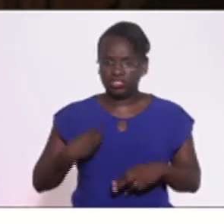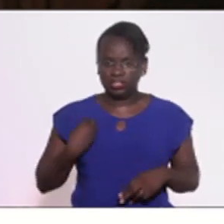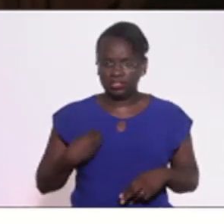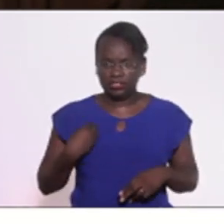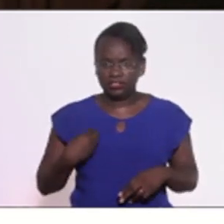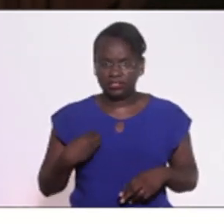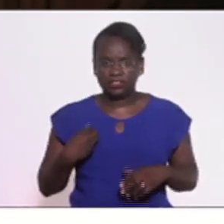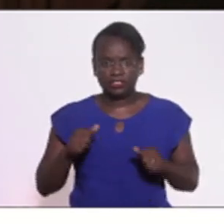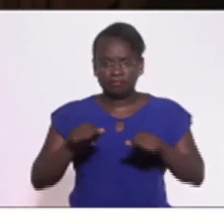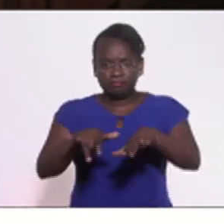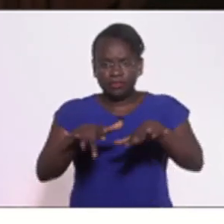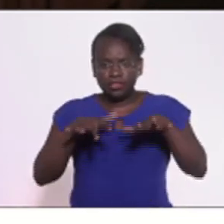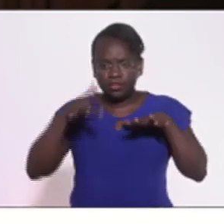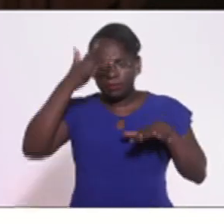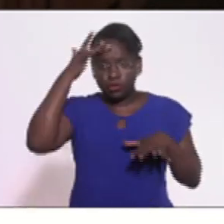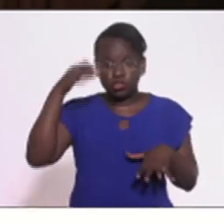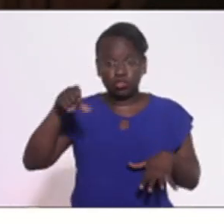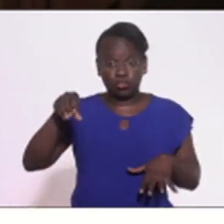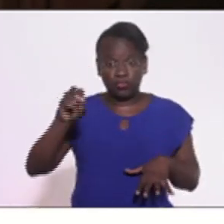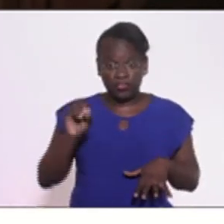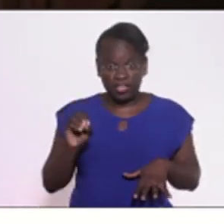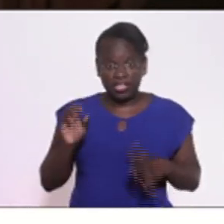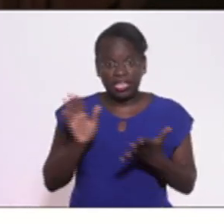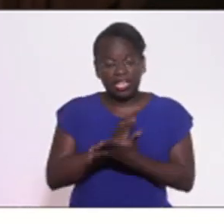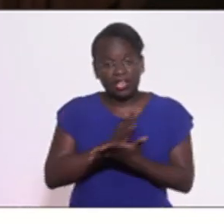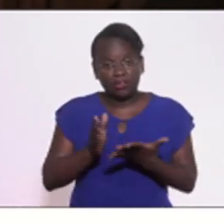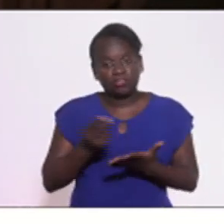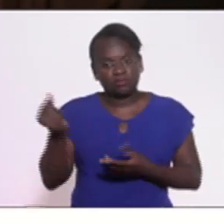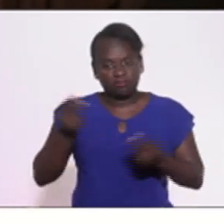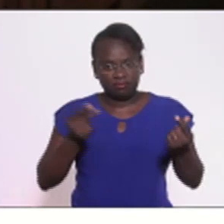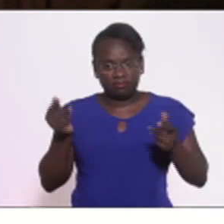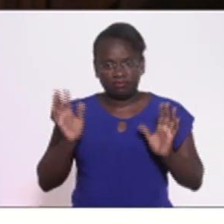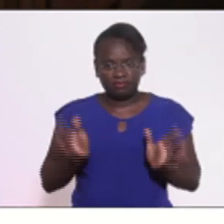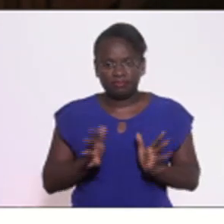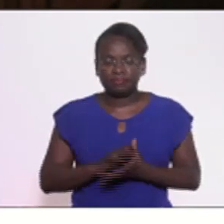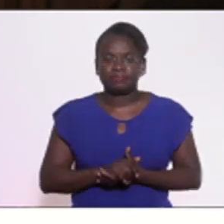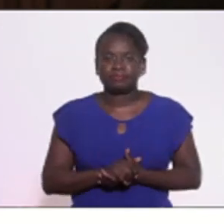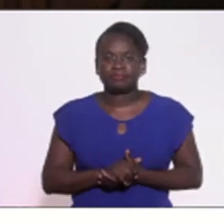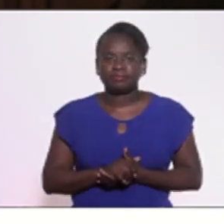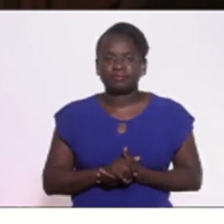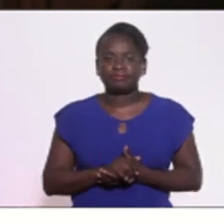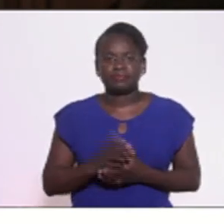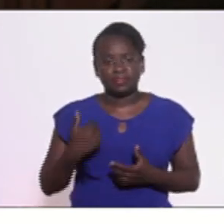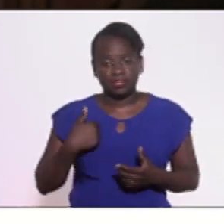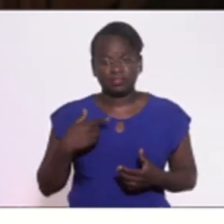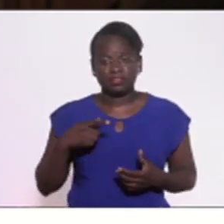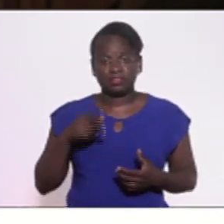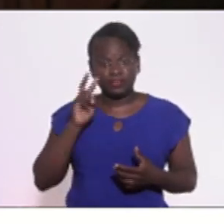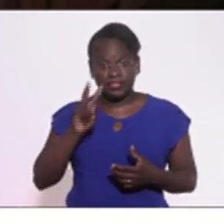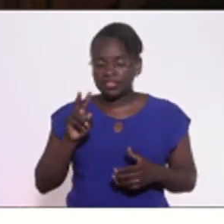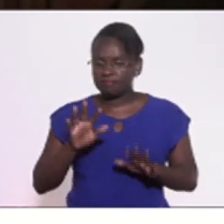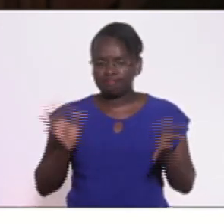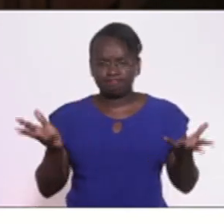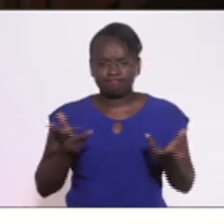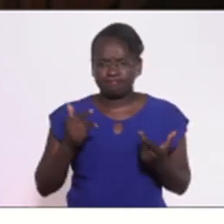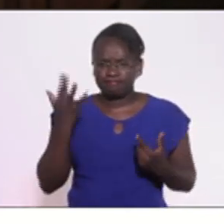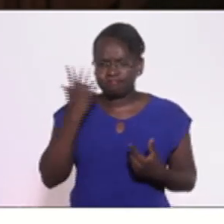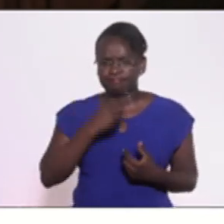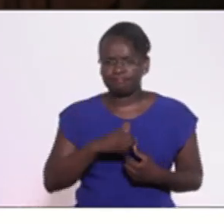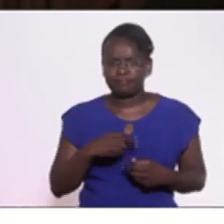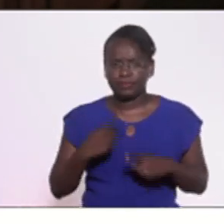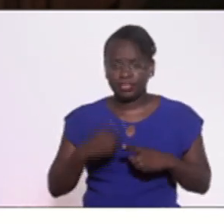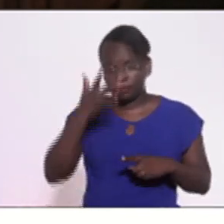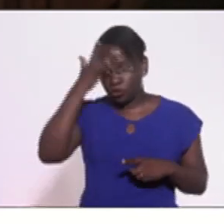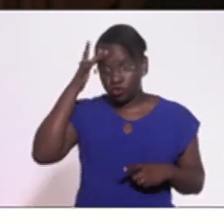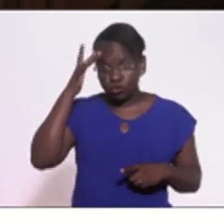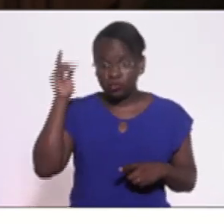É um plenário com 90 pessoas, algumas já se foram, e para mim é um plenário espetacular, porque são